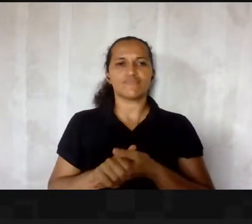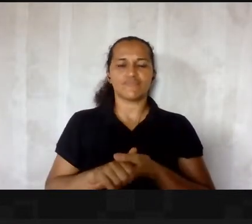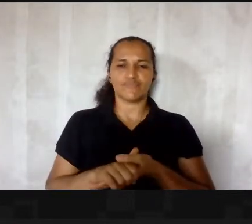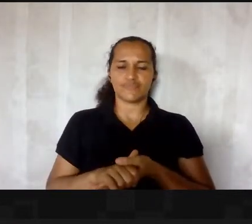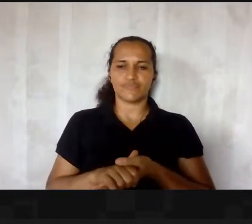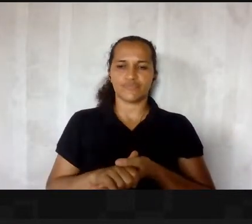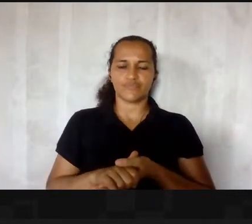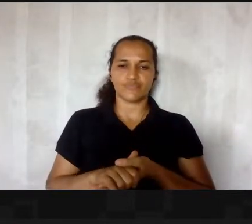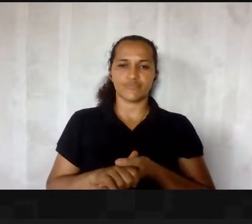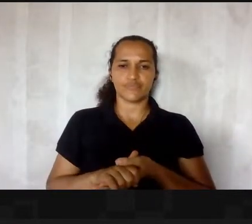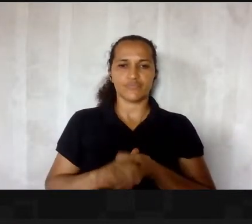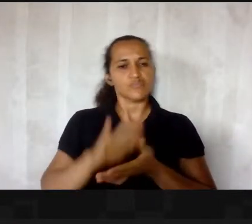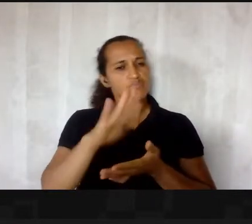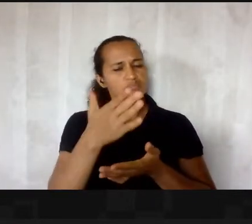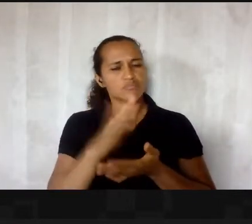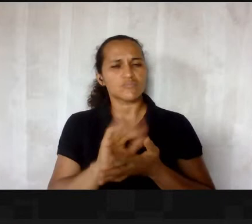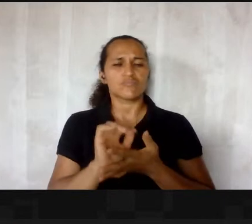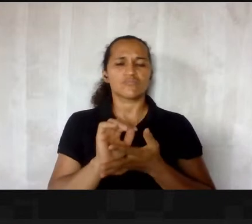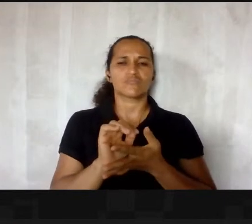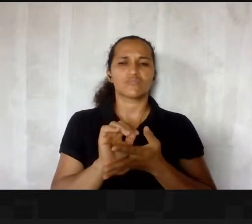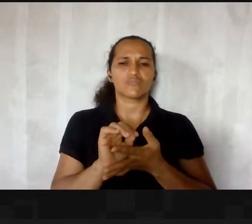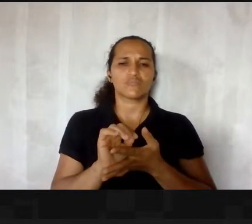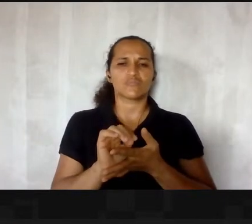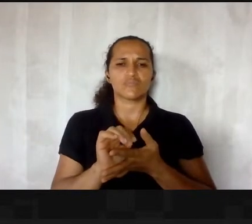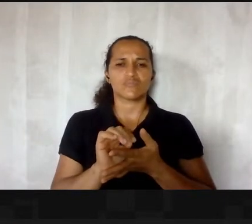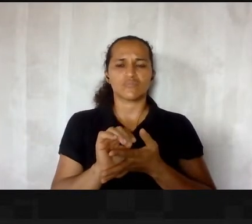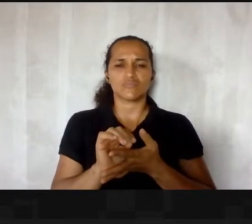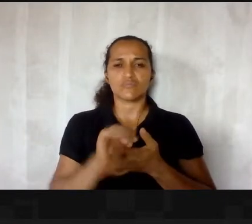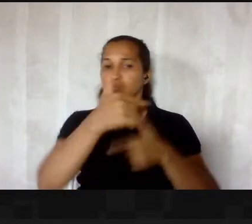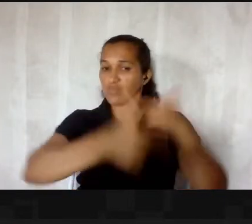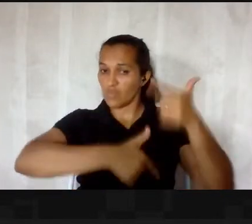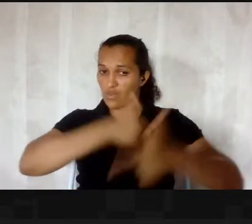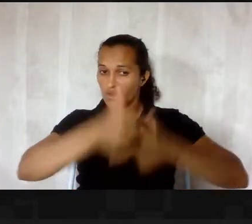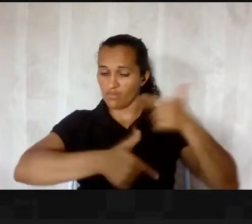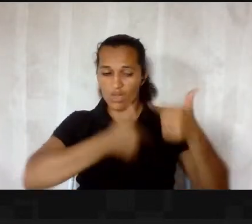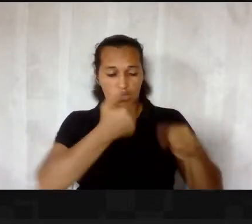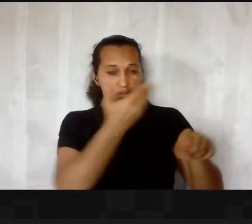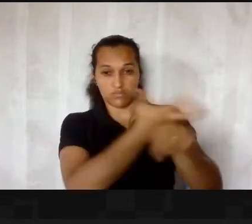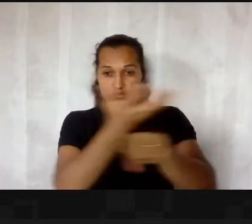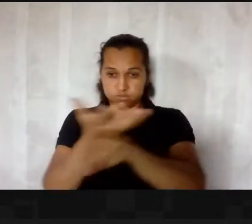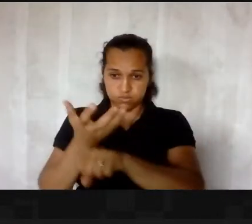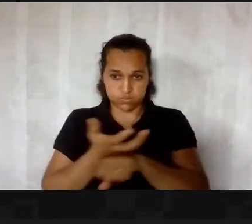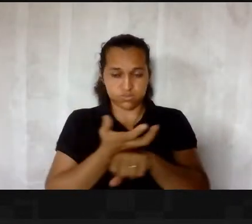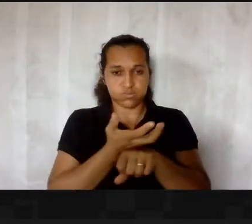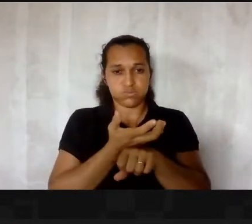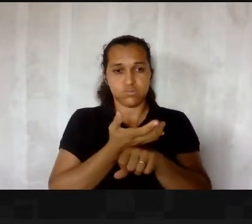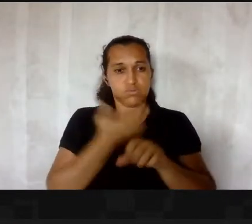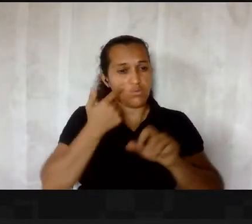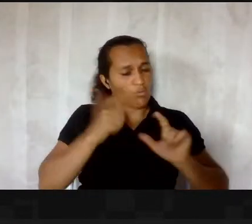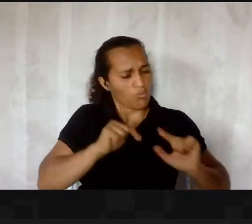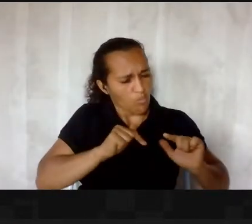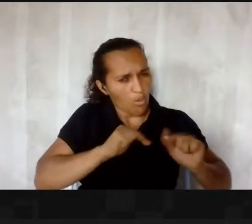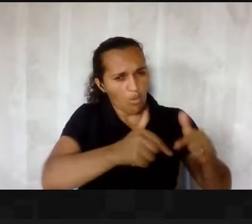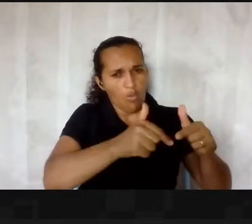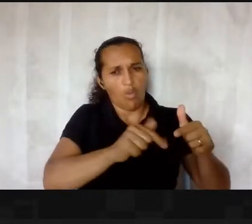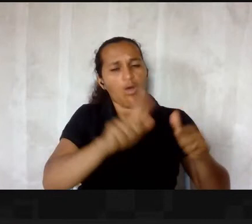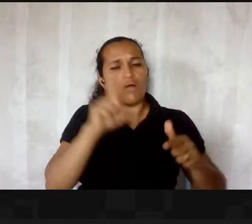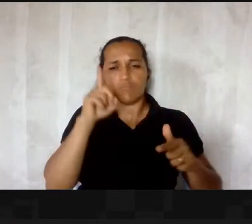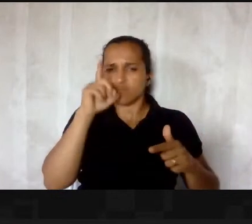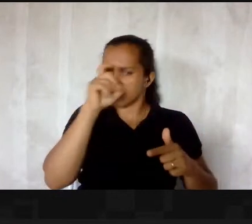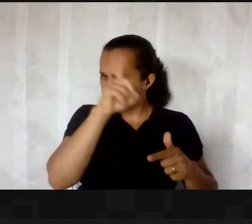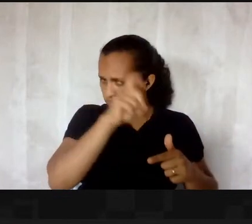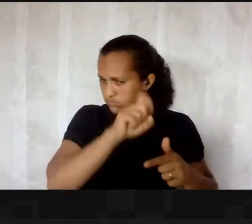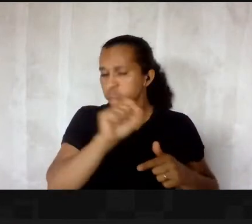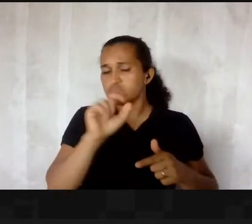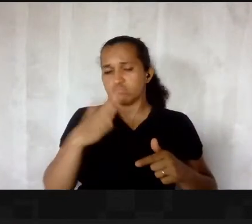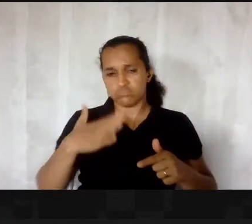nesses quatro, trabalhando com muitas disciplinas, com muito esforço, e foi muito difícil. para